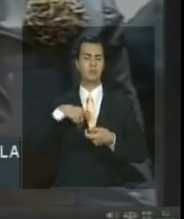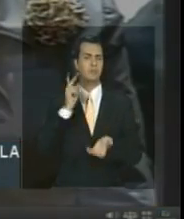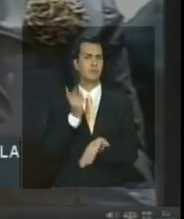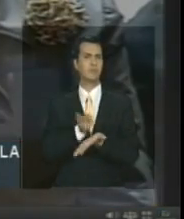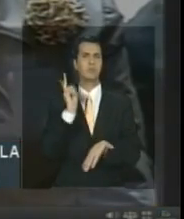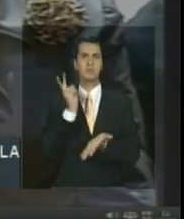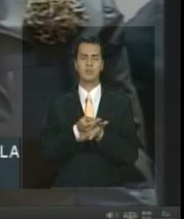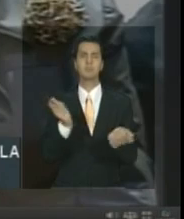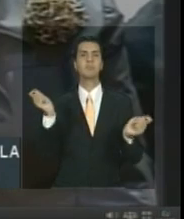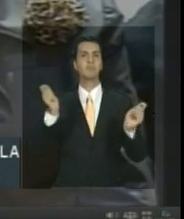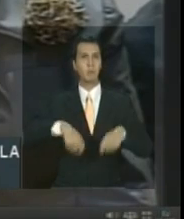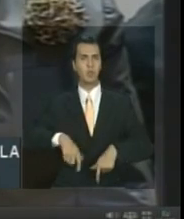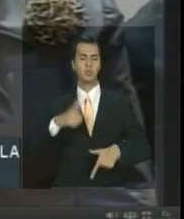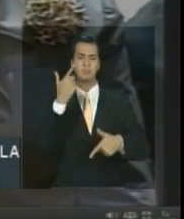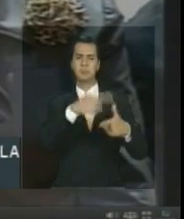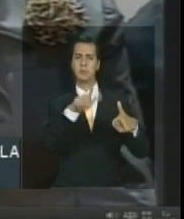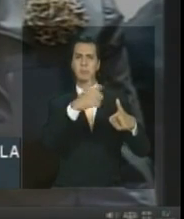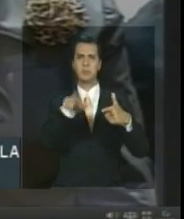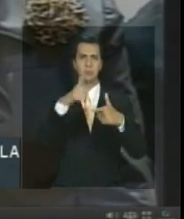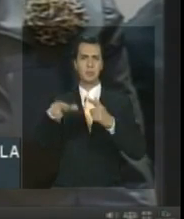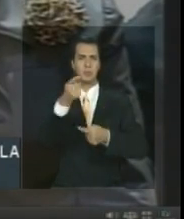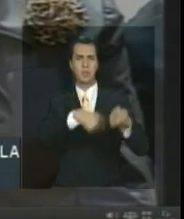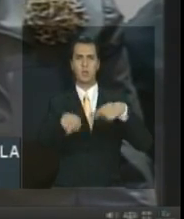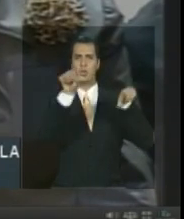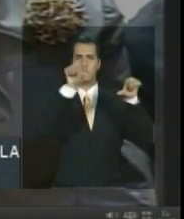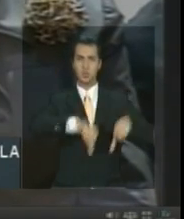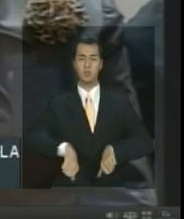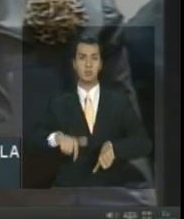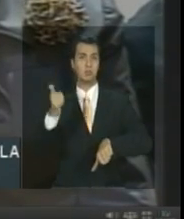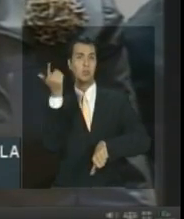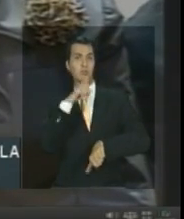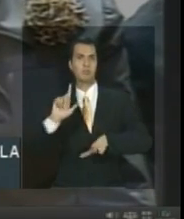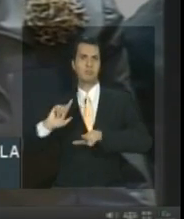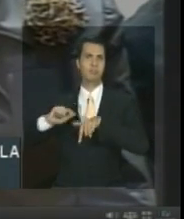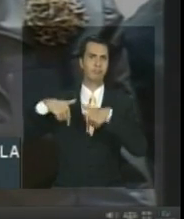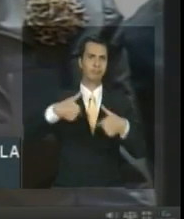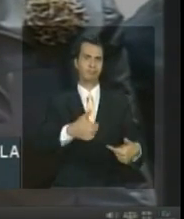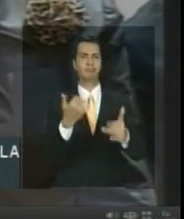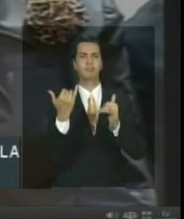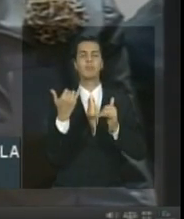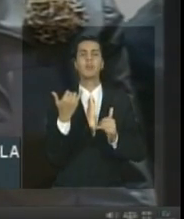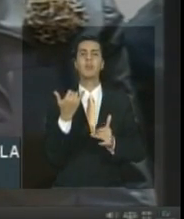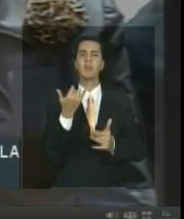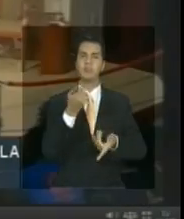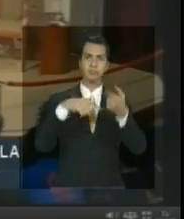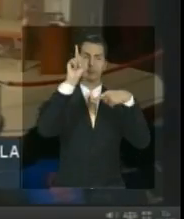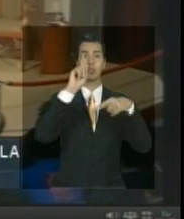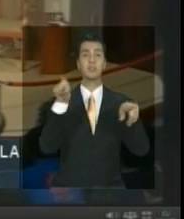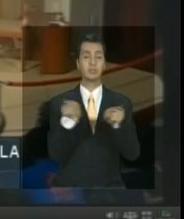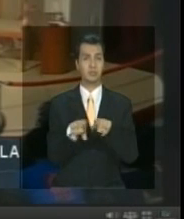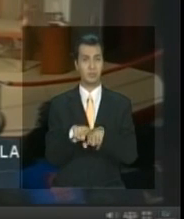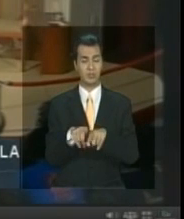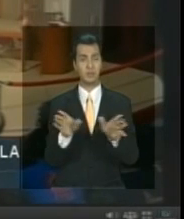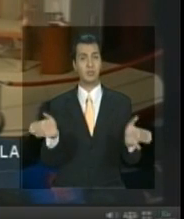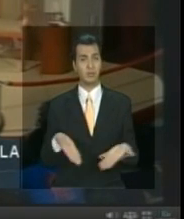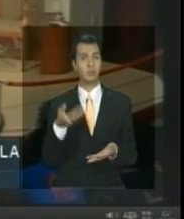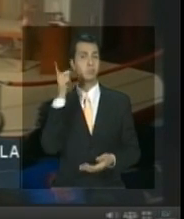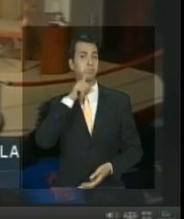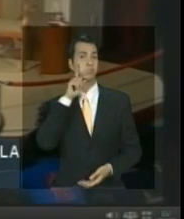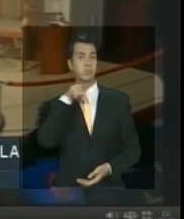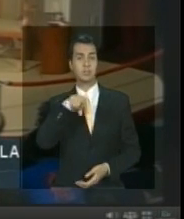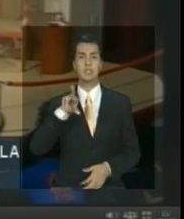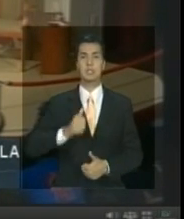crises. E, segundo, porque é um país detentor da liderança nas áreas de